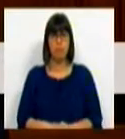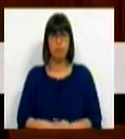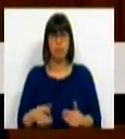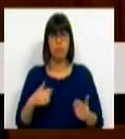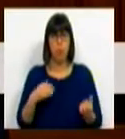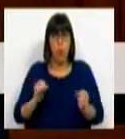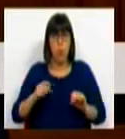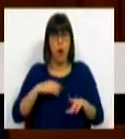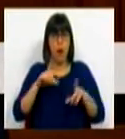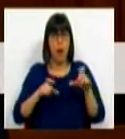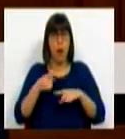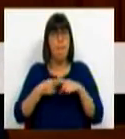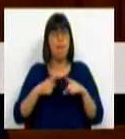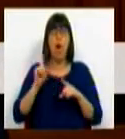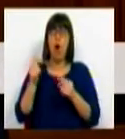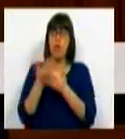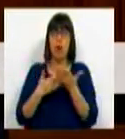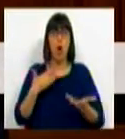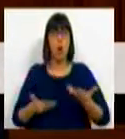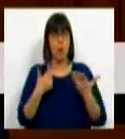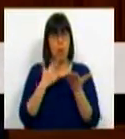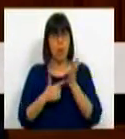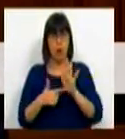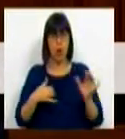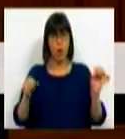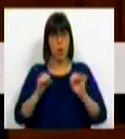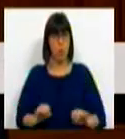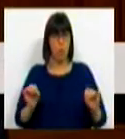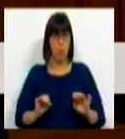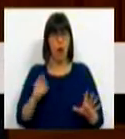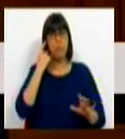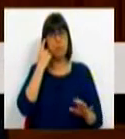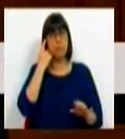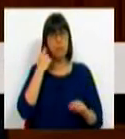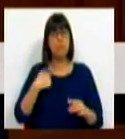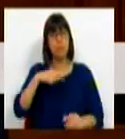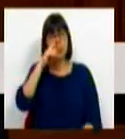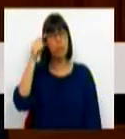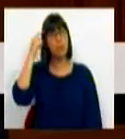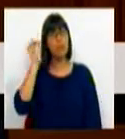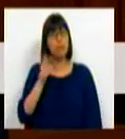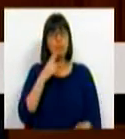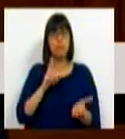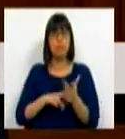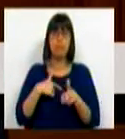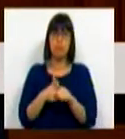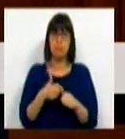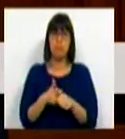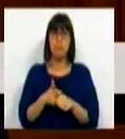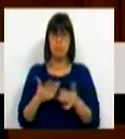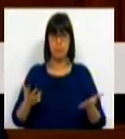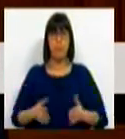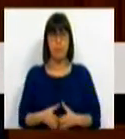Não tenho a estatística da média do mercado e a comparação para mostrar, mas daquilo que me recordo, e nós de facto acompanhávamos